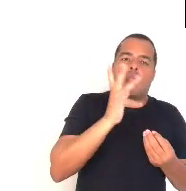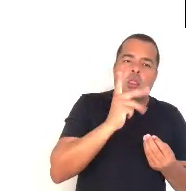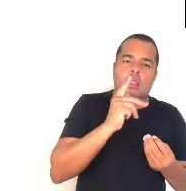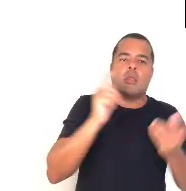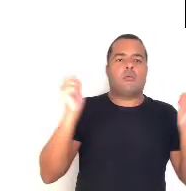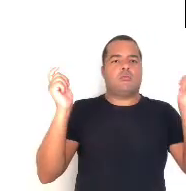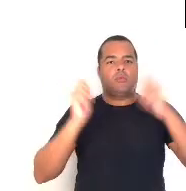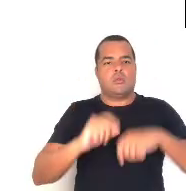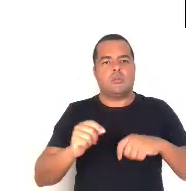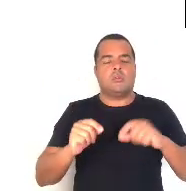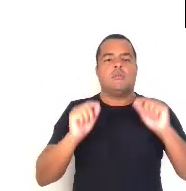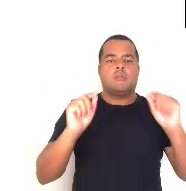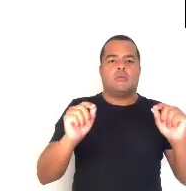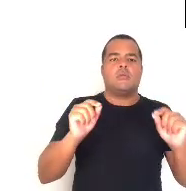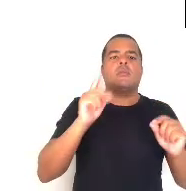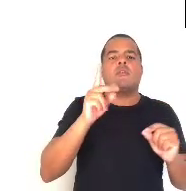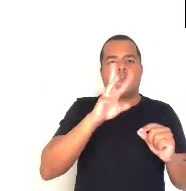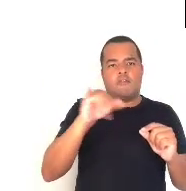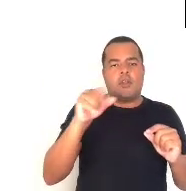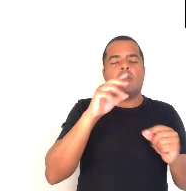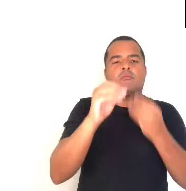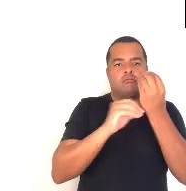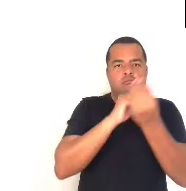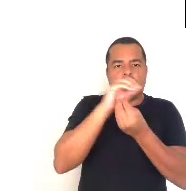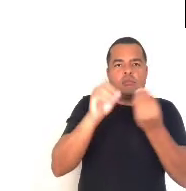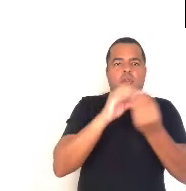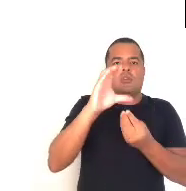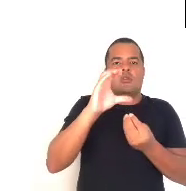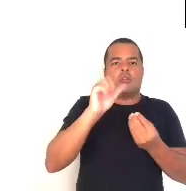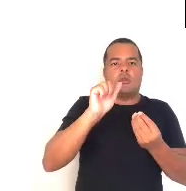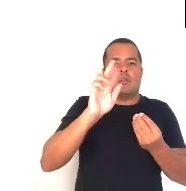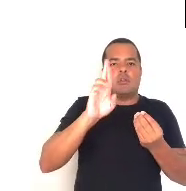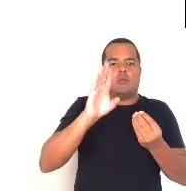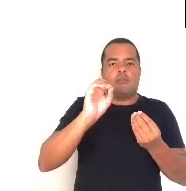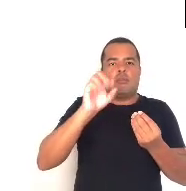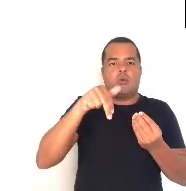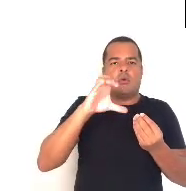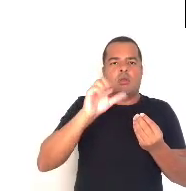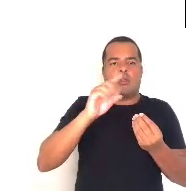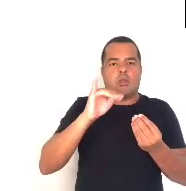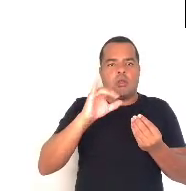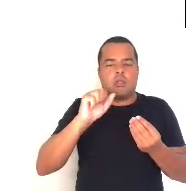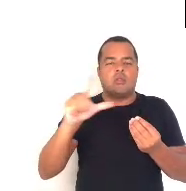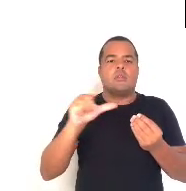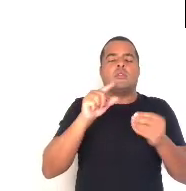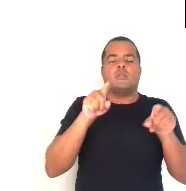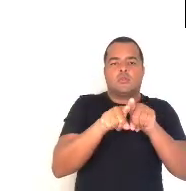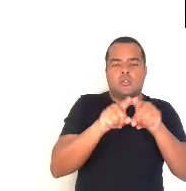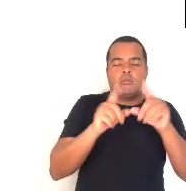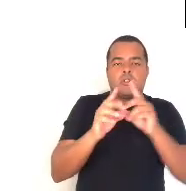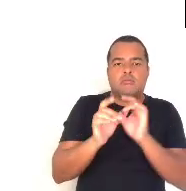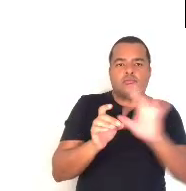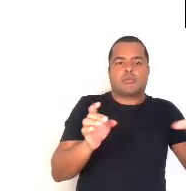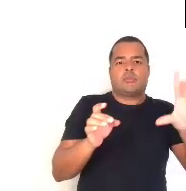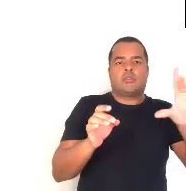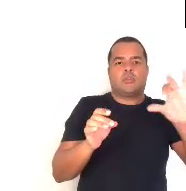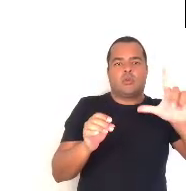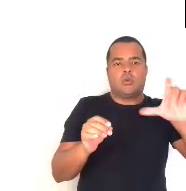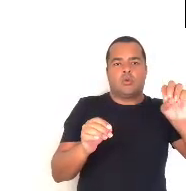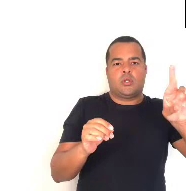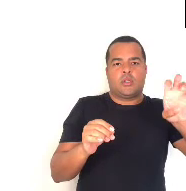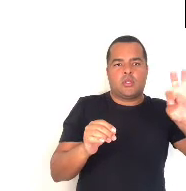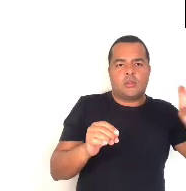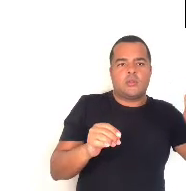considerada a etapa lenta, porque ela vai gerar um carbocátion, tá? E aí, nessa ruptura, os pares de elétrons se deslocam para o